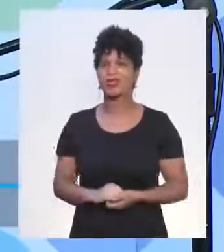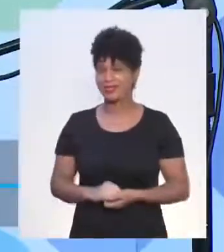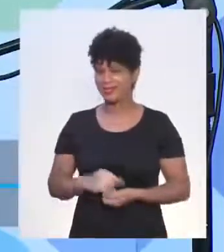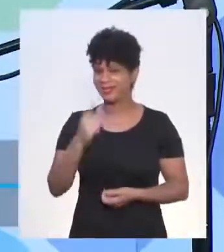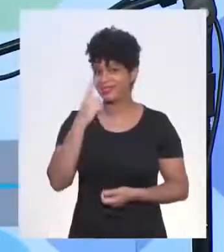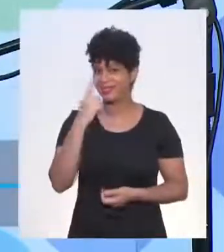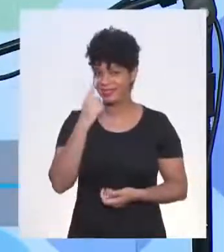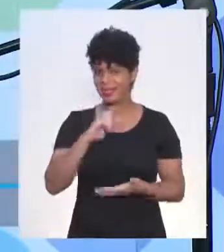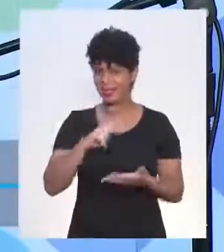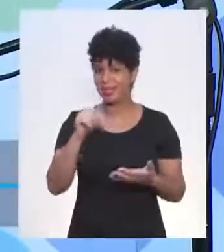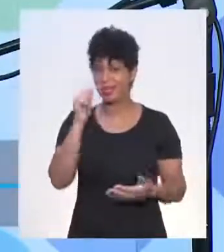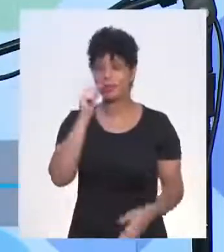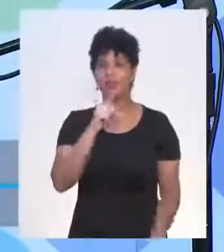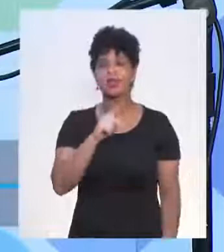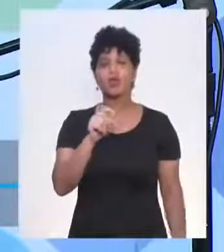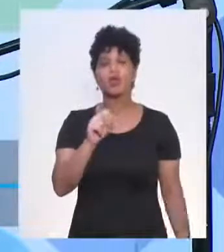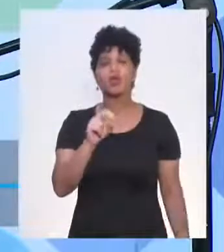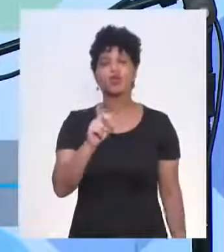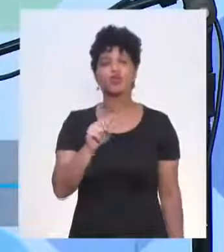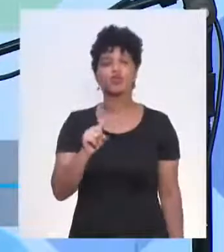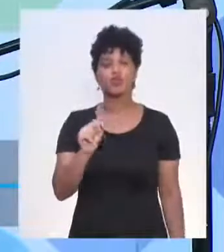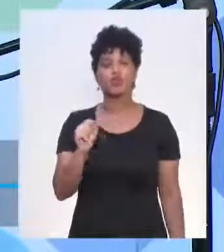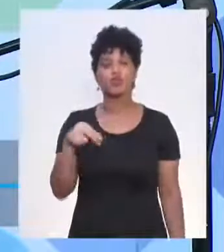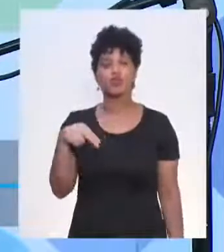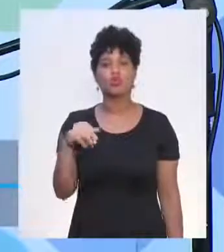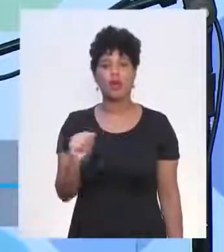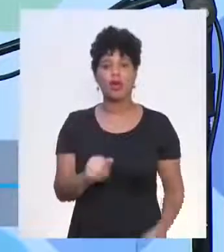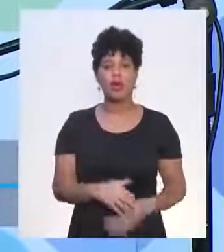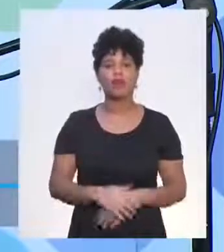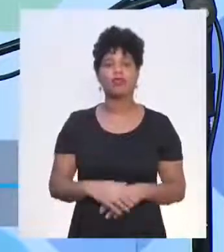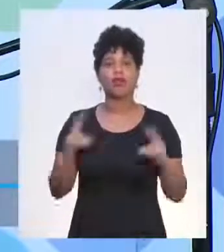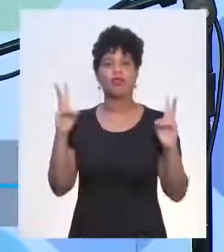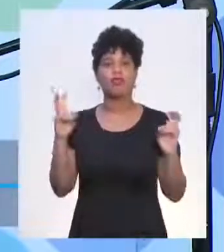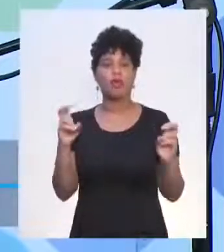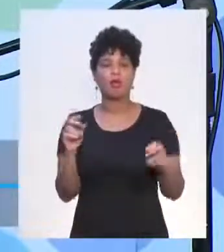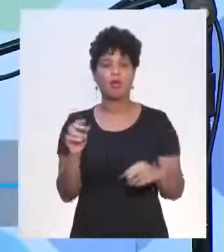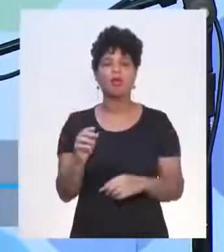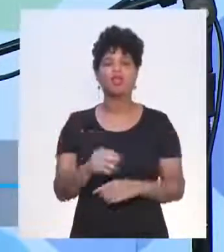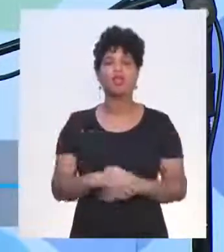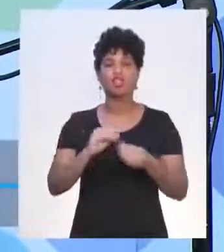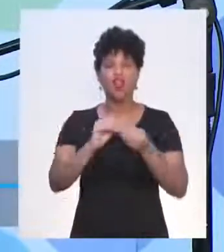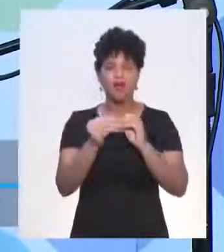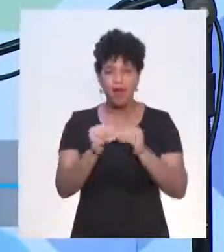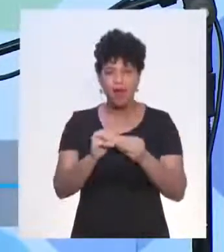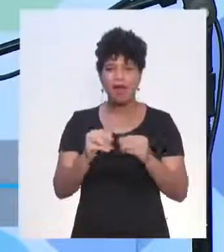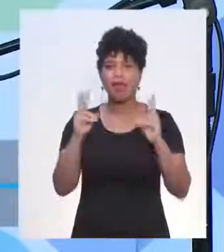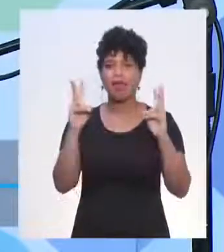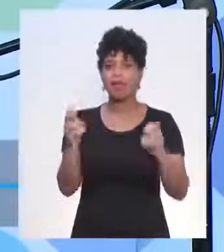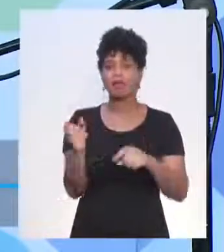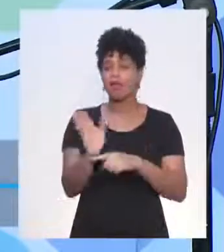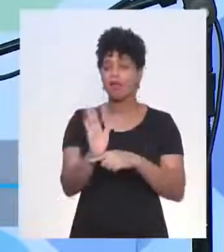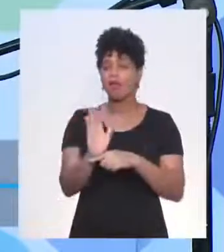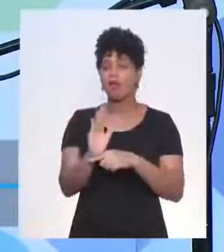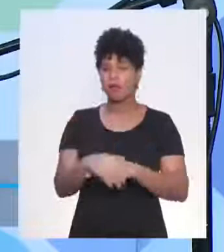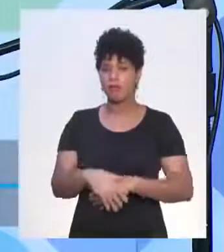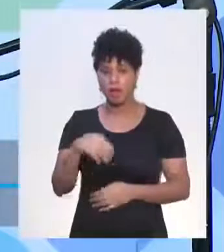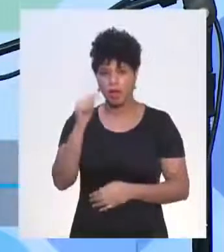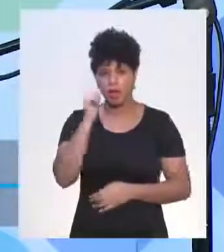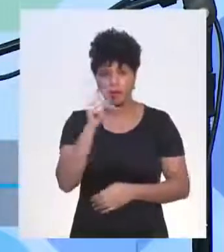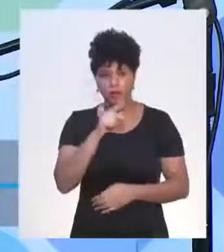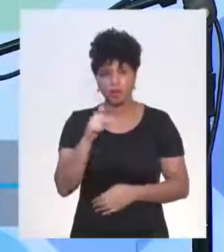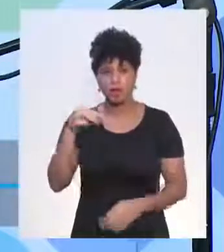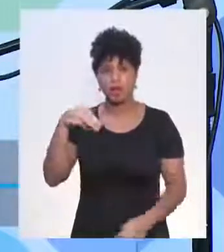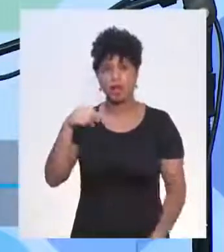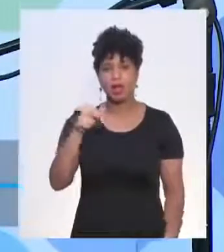só olha só a pros usando a já mandou aqui tema de novela tema de filmes a professora